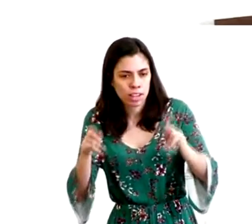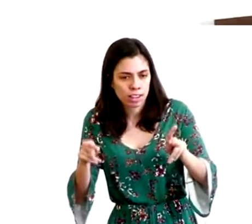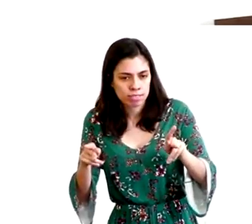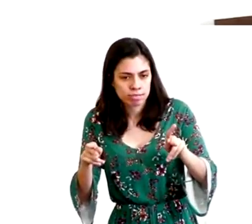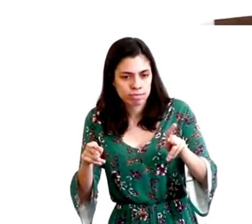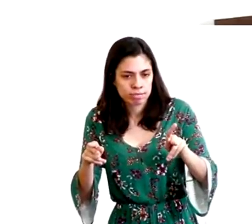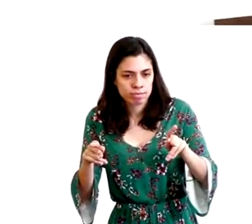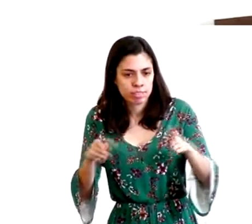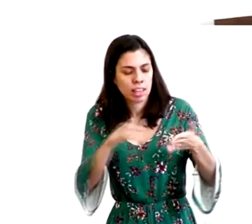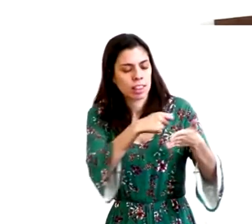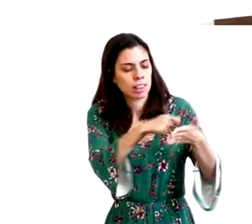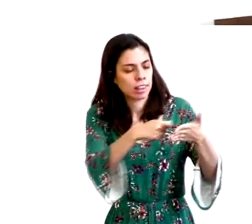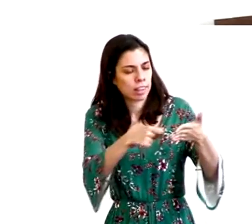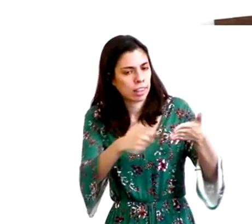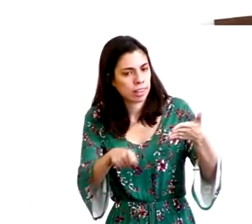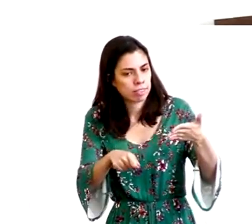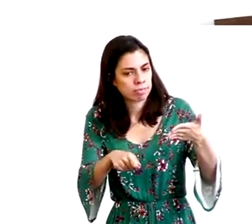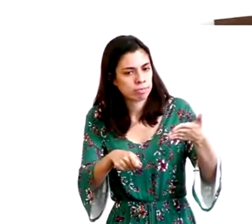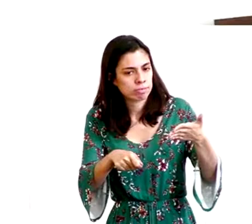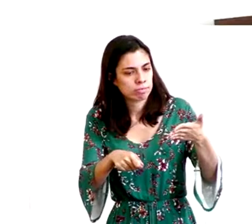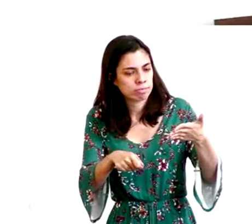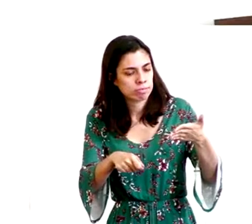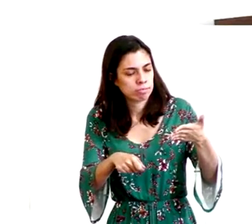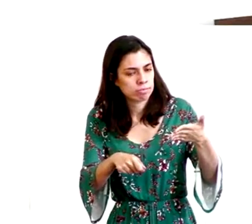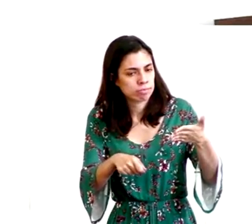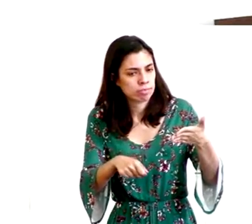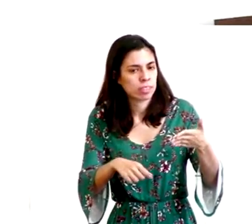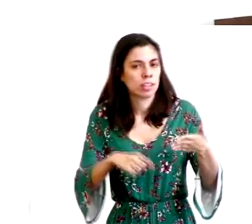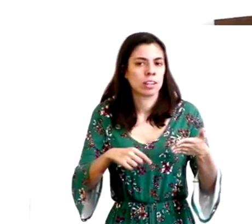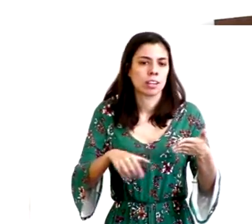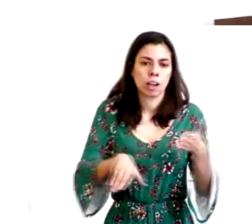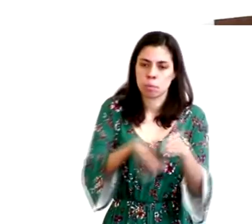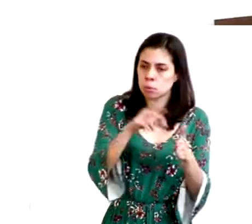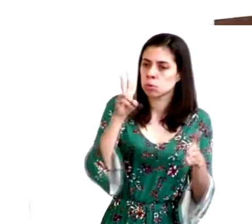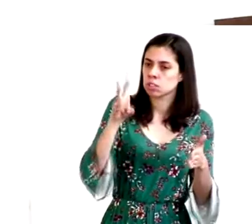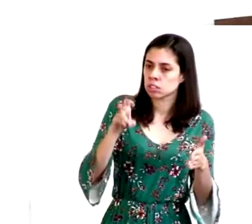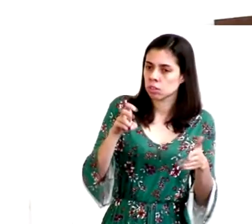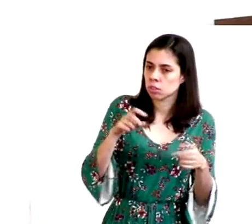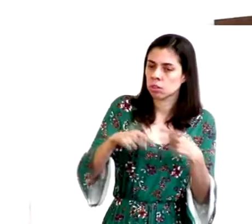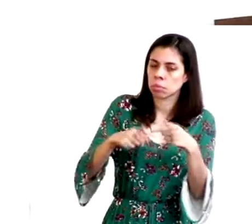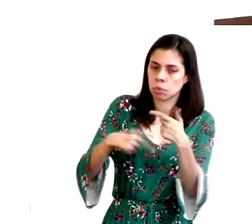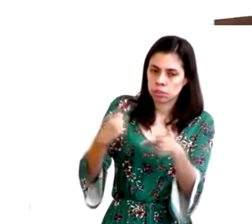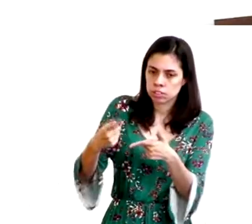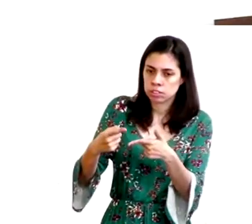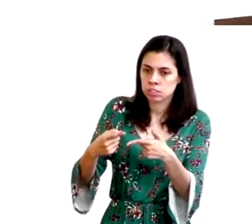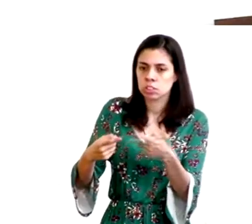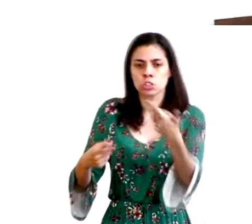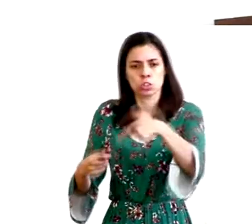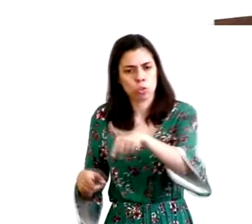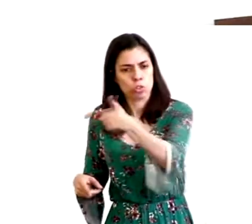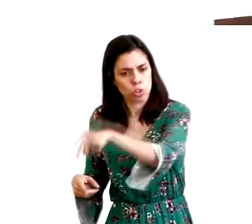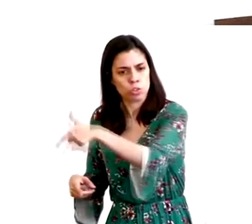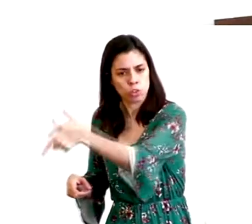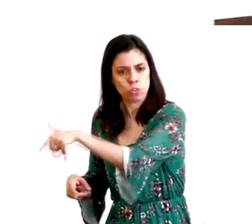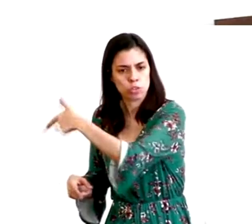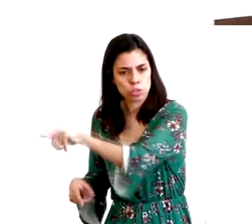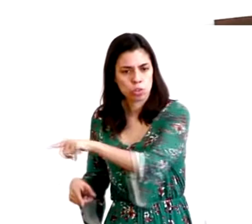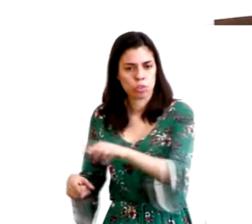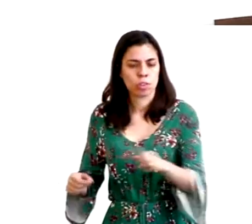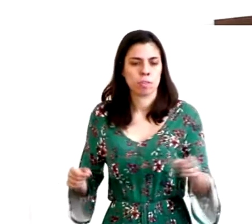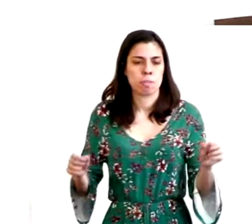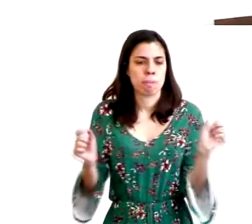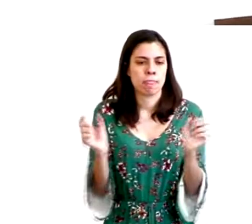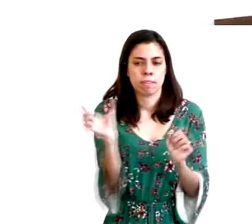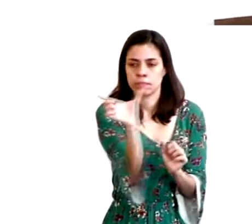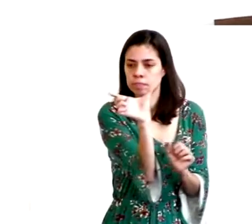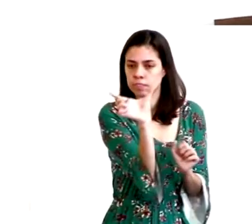de Mateus e ler esta frase, quando Jesus acabou de proferir estas